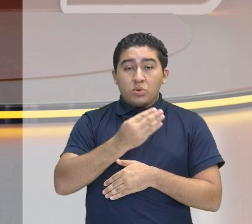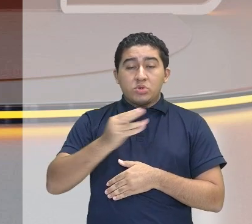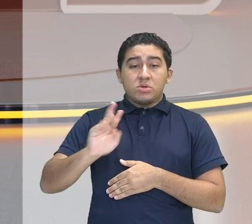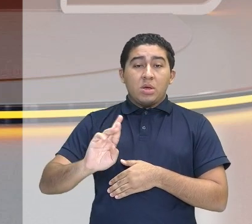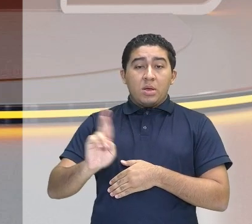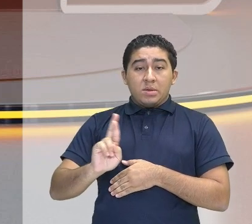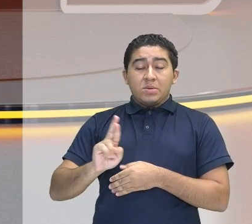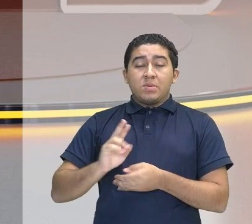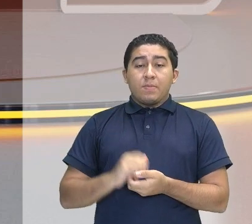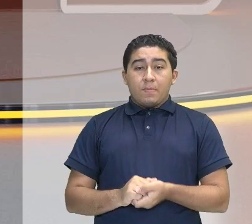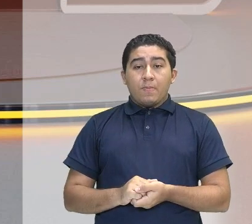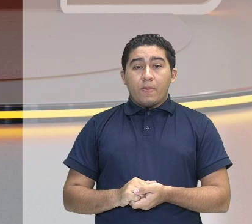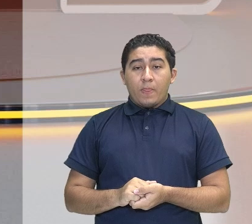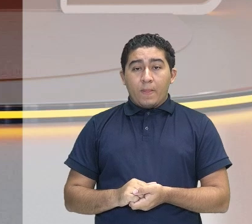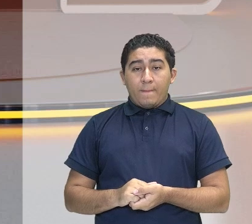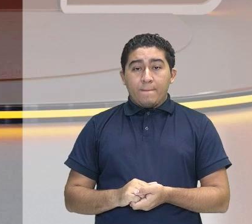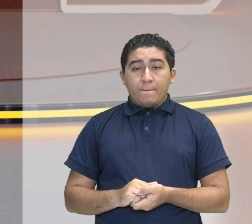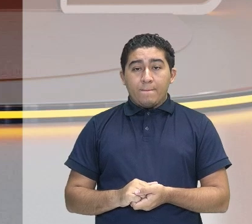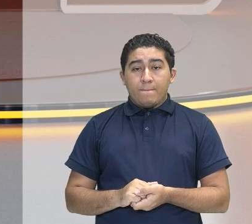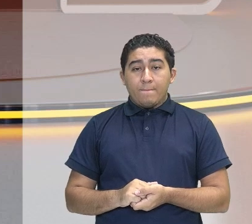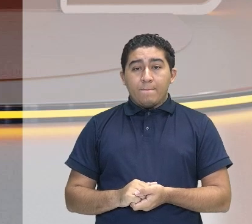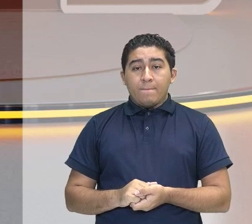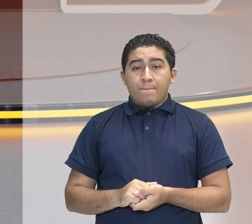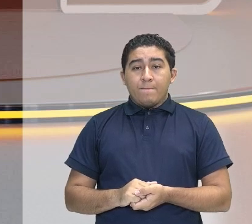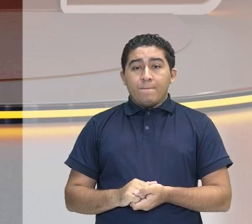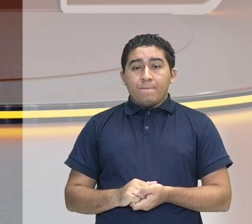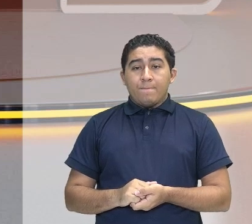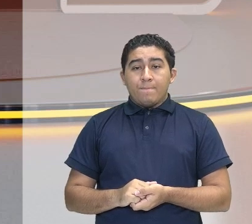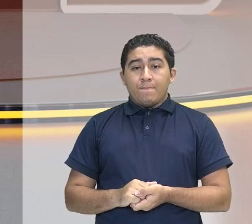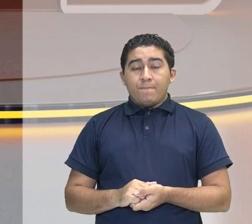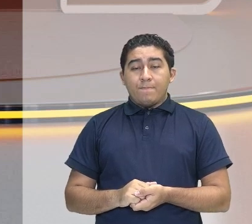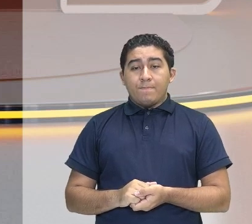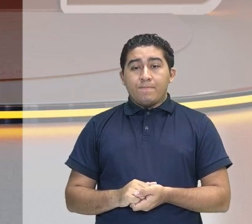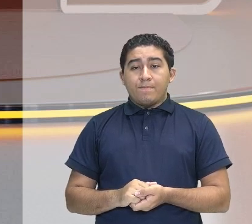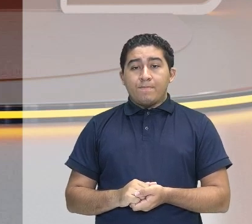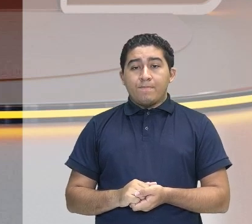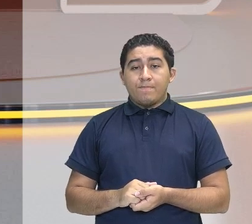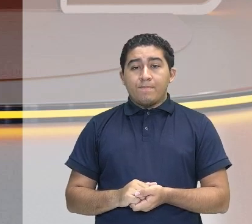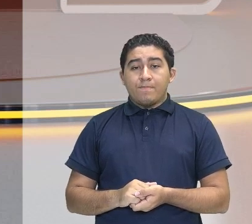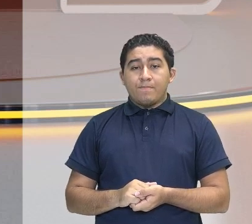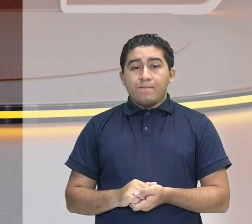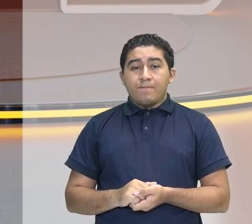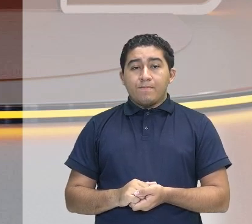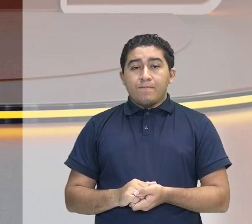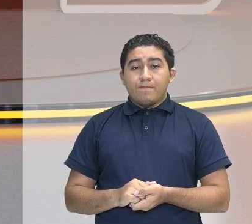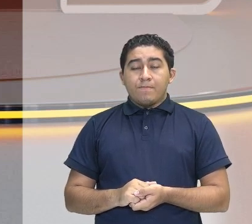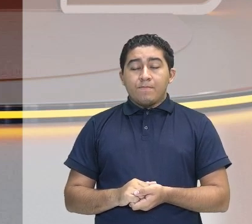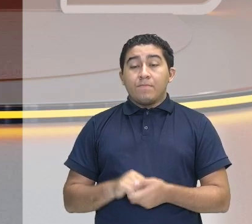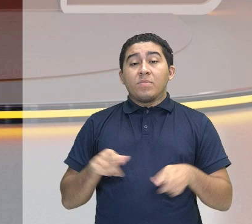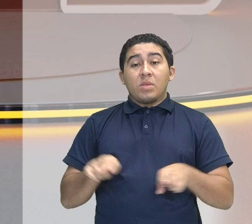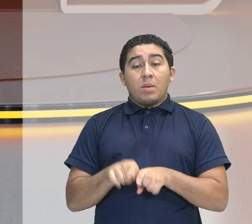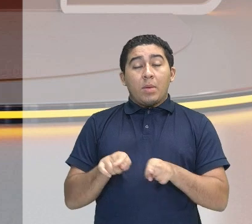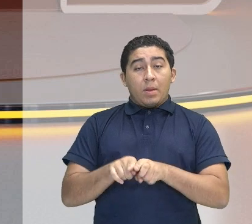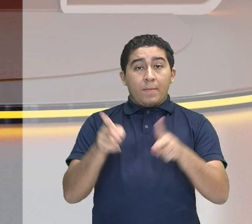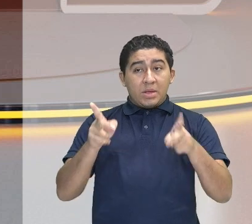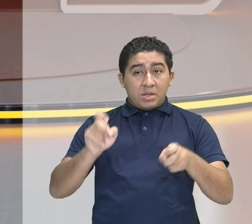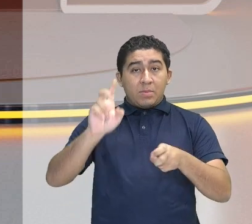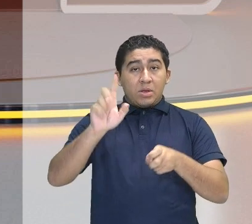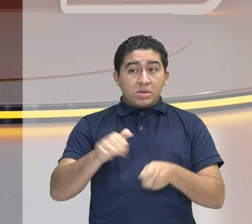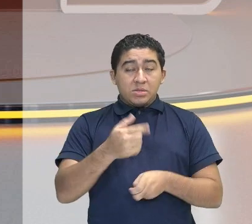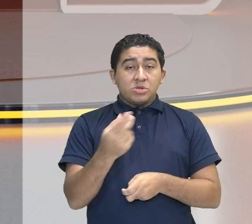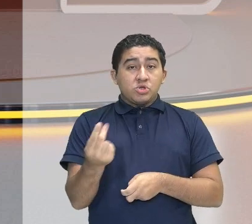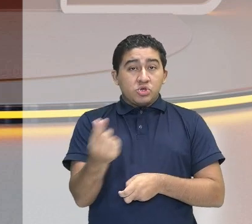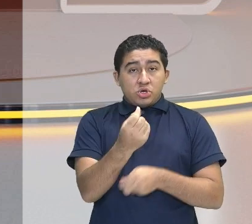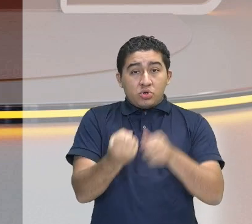reais, tá? Porém, a gente observa, né, que essa geração de renda na